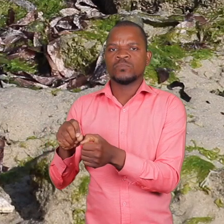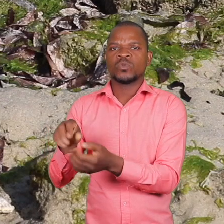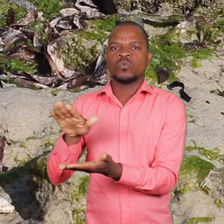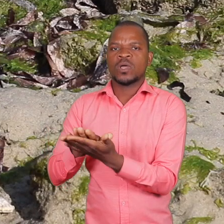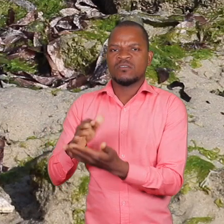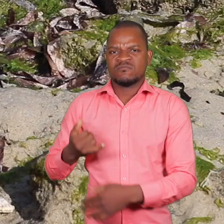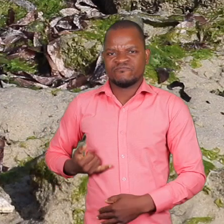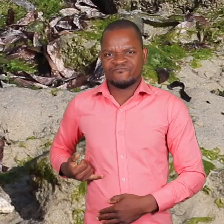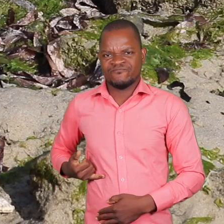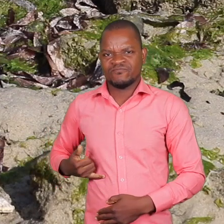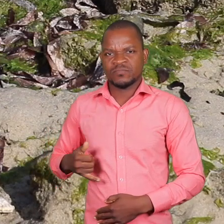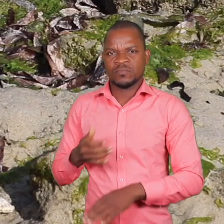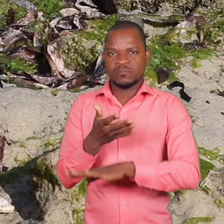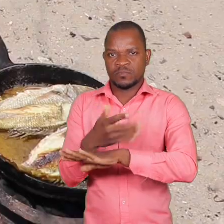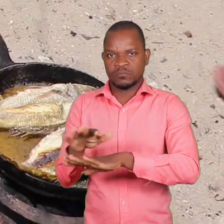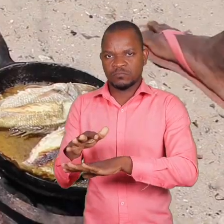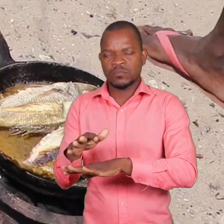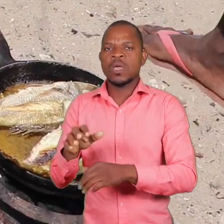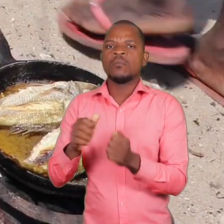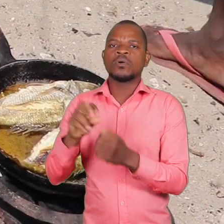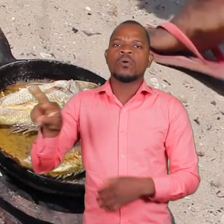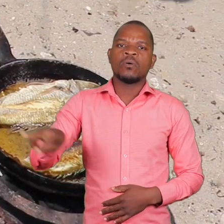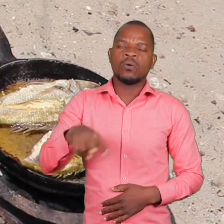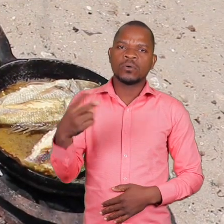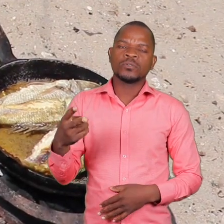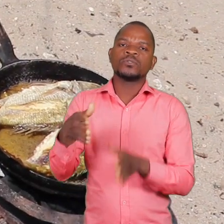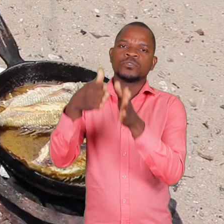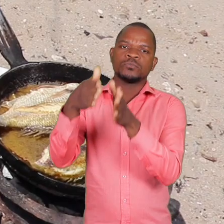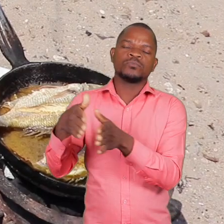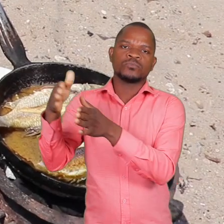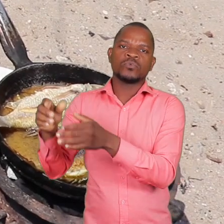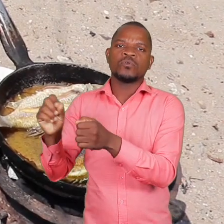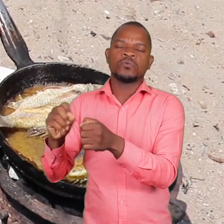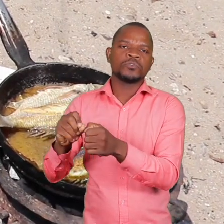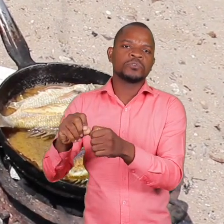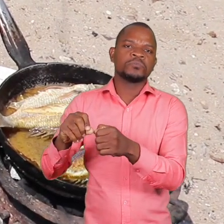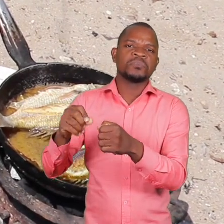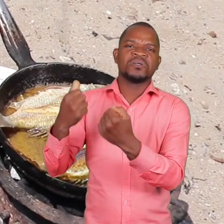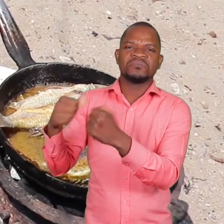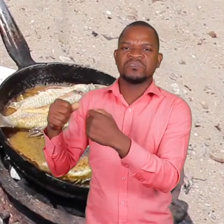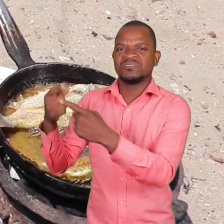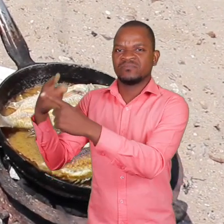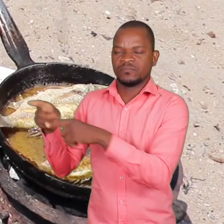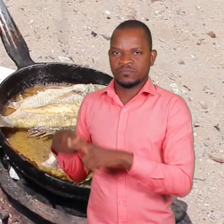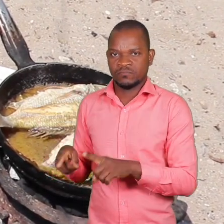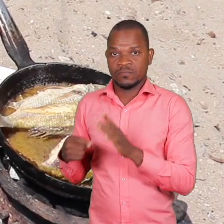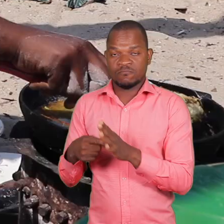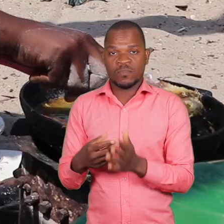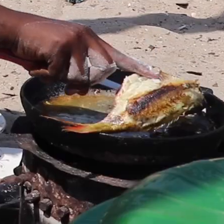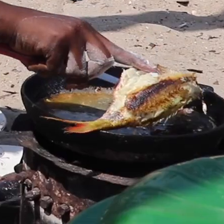fazem necessidades maiores na praia, outros desenvolvem normalmente, no mesmo local, as suas atividades.